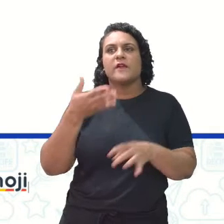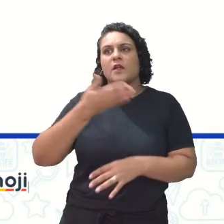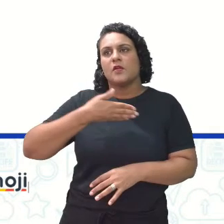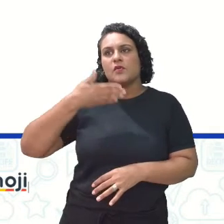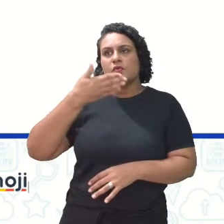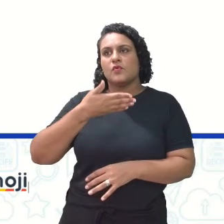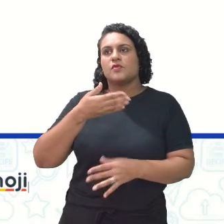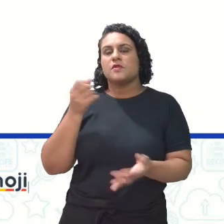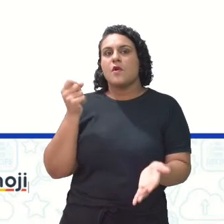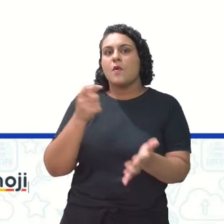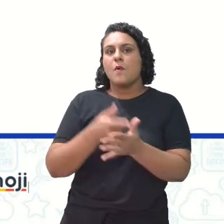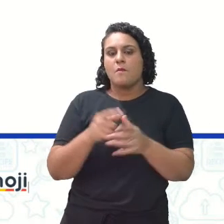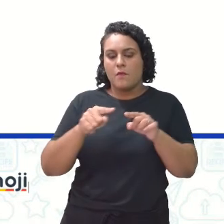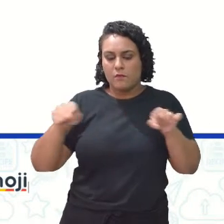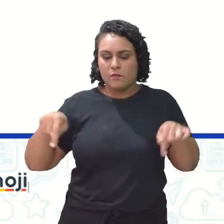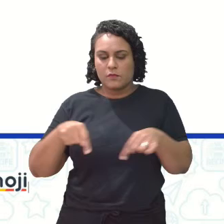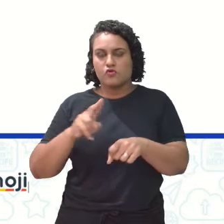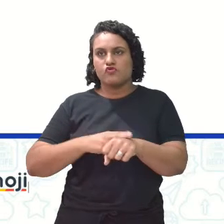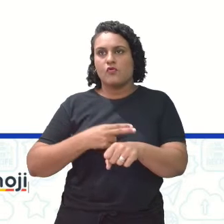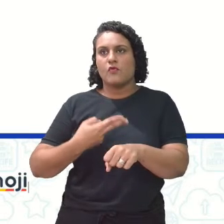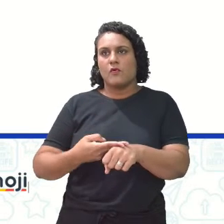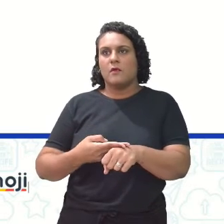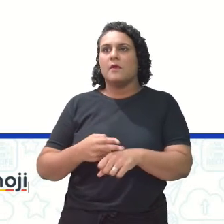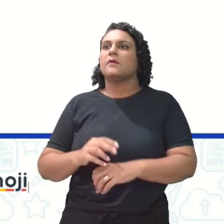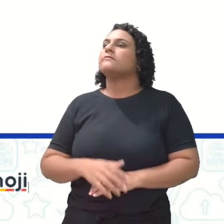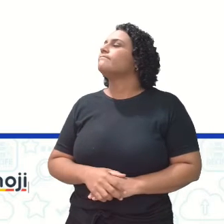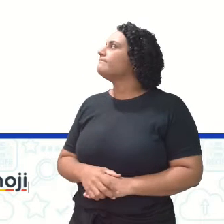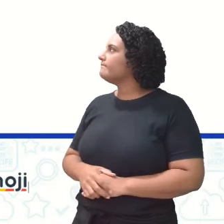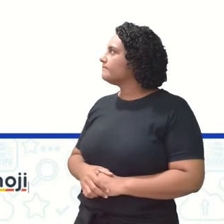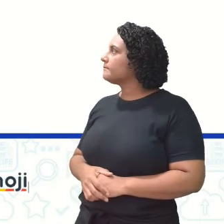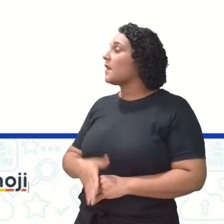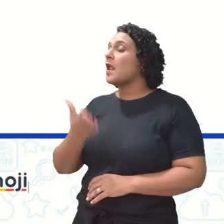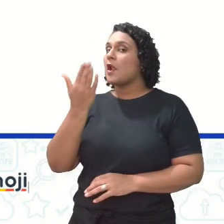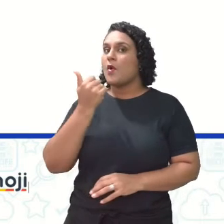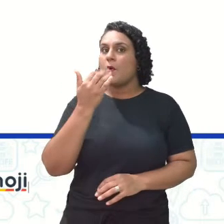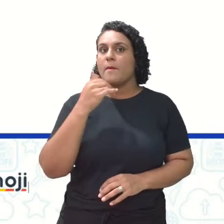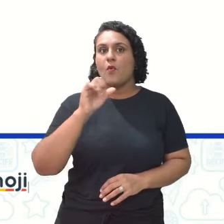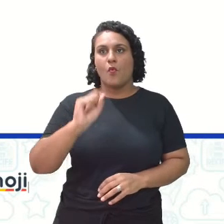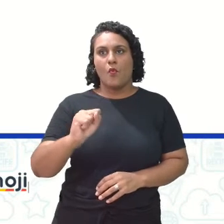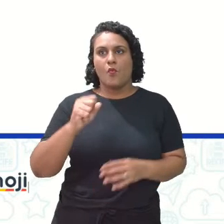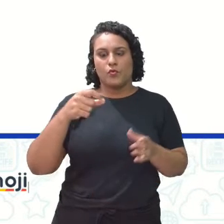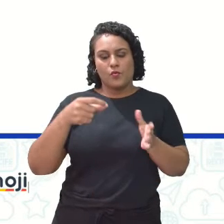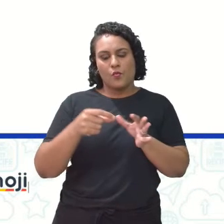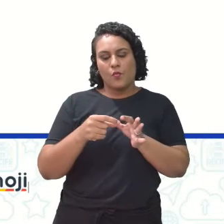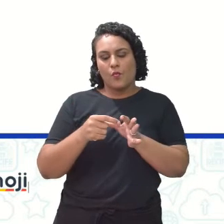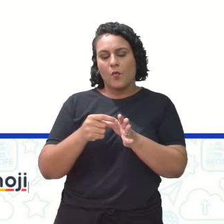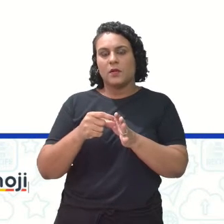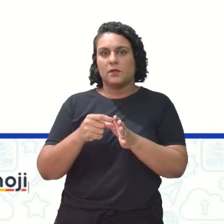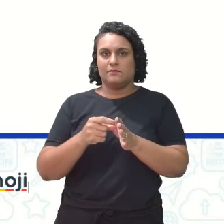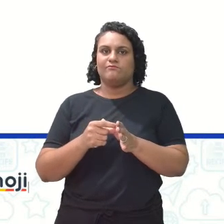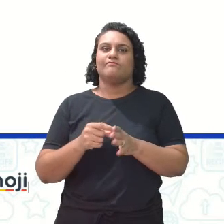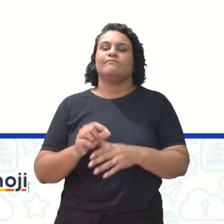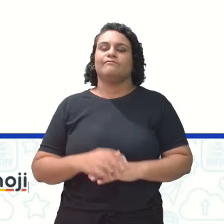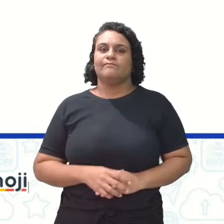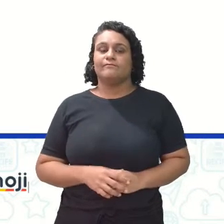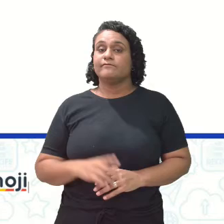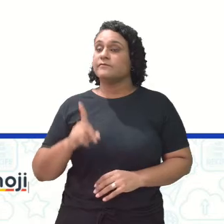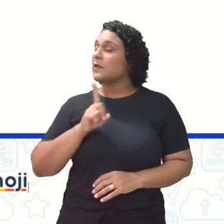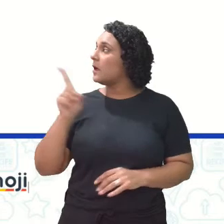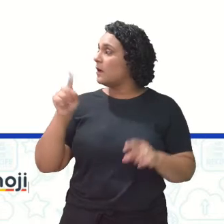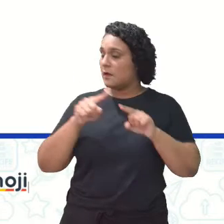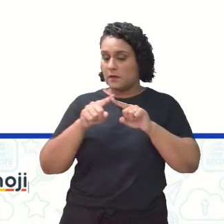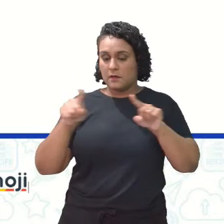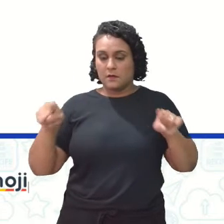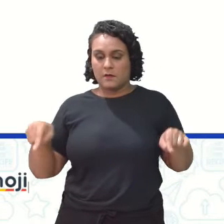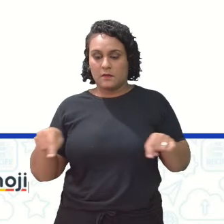a representada a seguir e comeu 8 pedaços. Então, eu tenho aí essa barrinha, tá? Essa barrinha ela